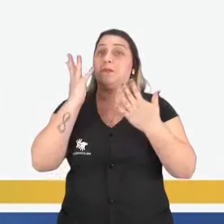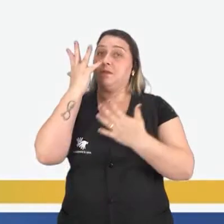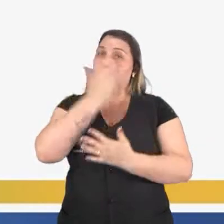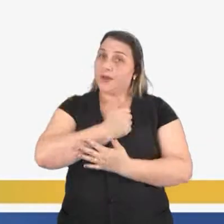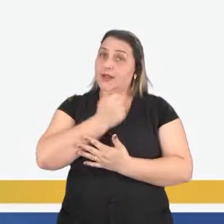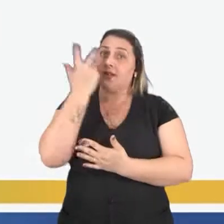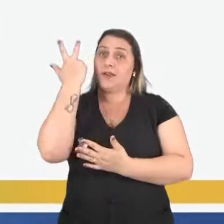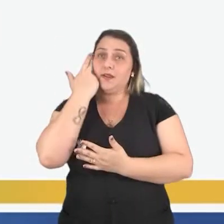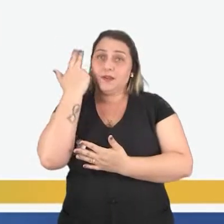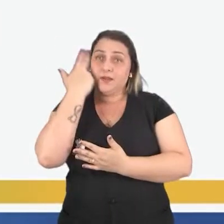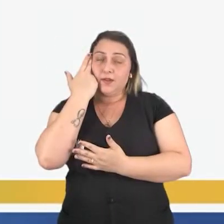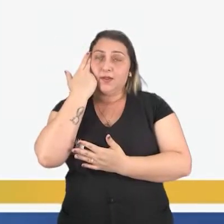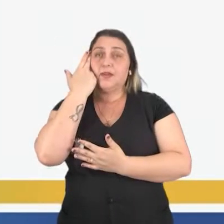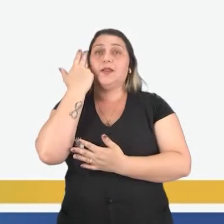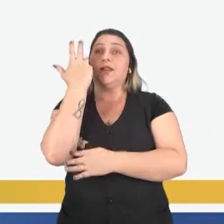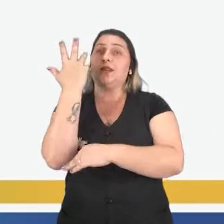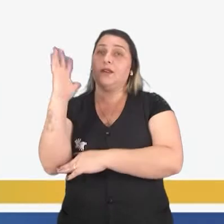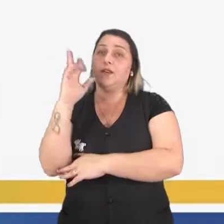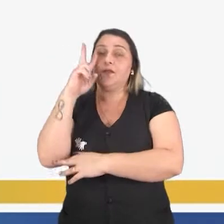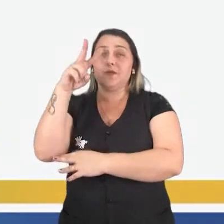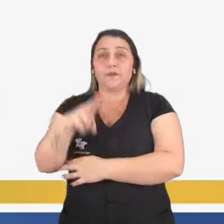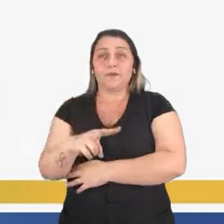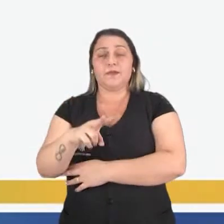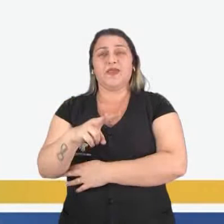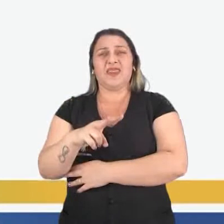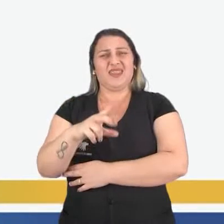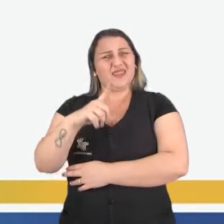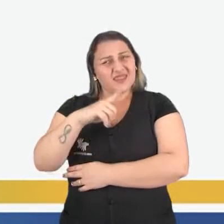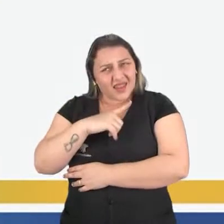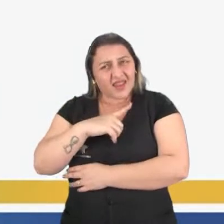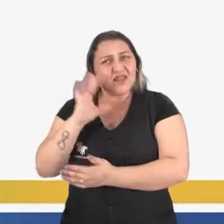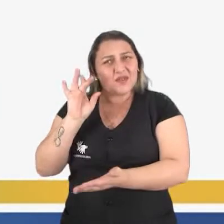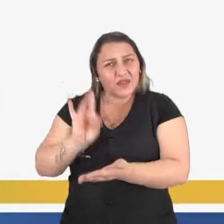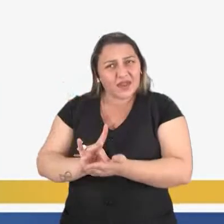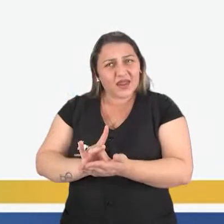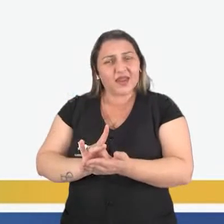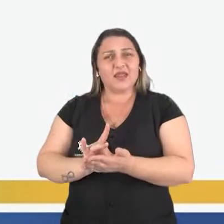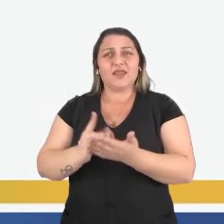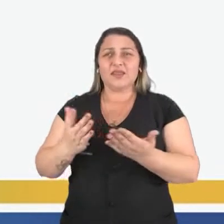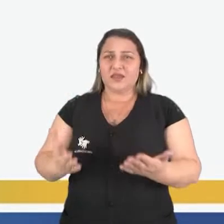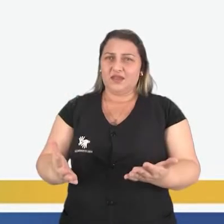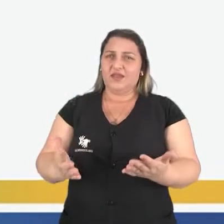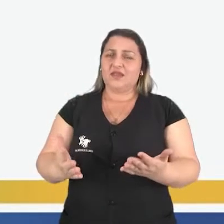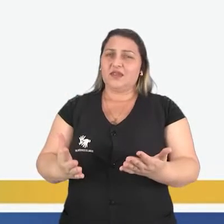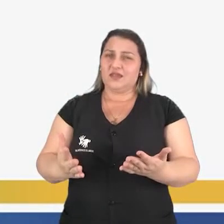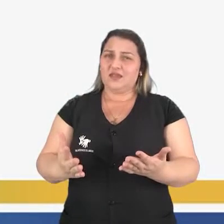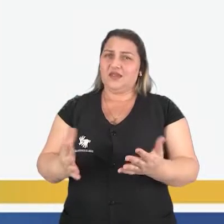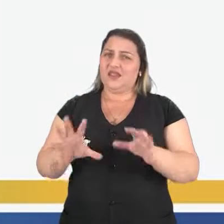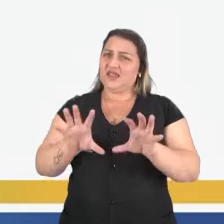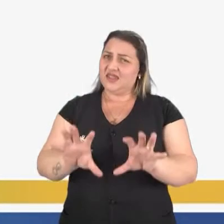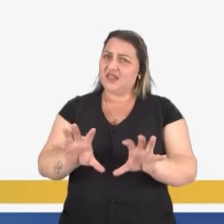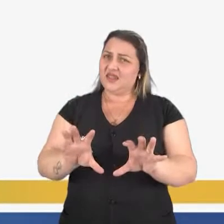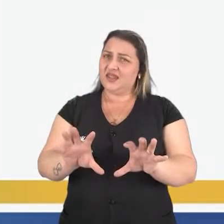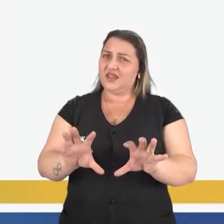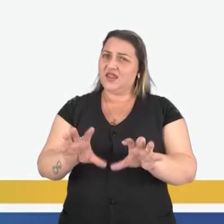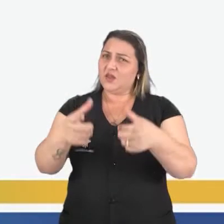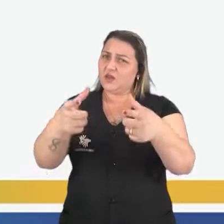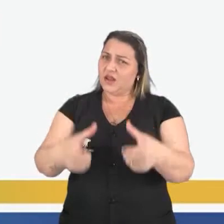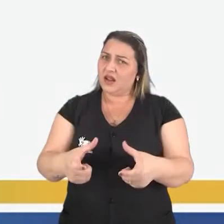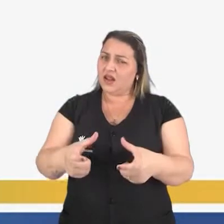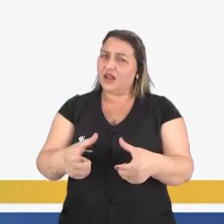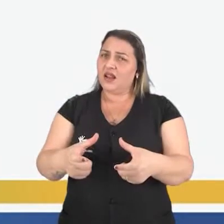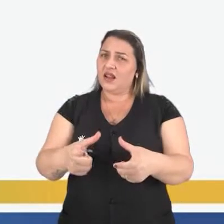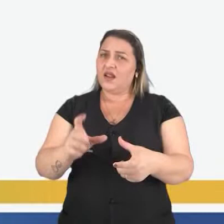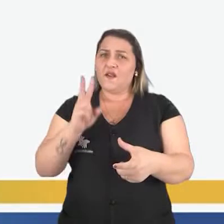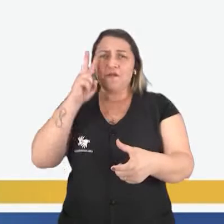beleza natural que às vezes a gente pode dizer, e tem esses aspectos nesse lugar